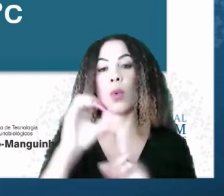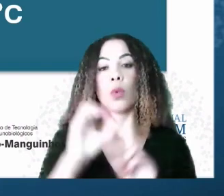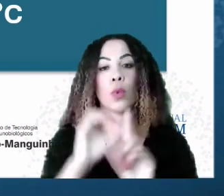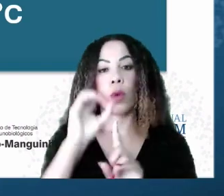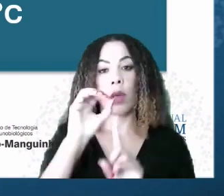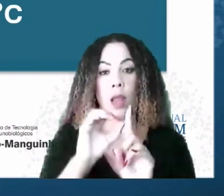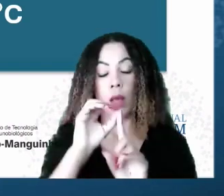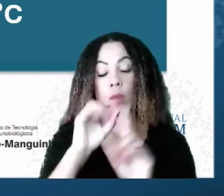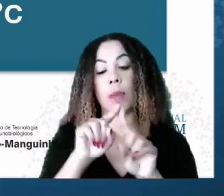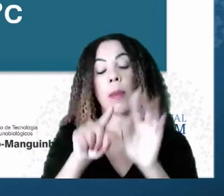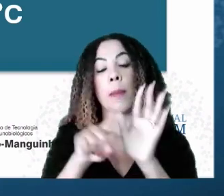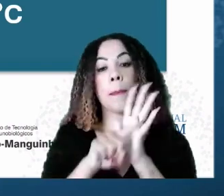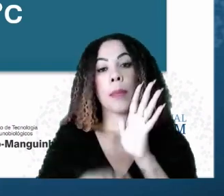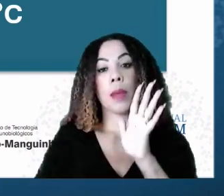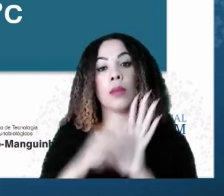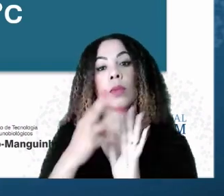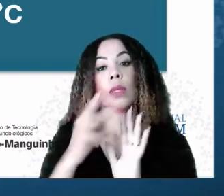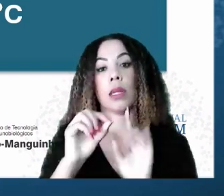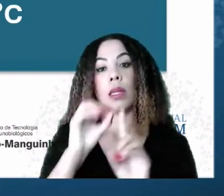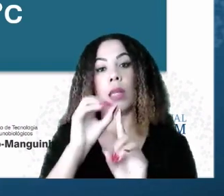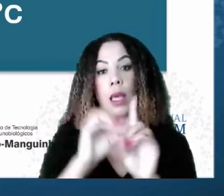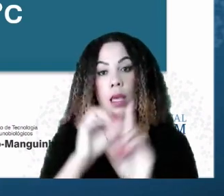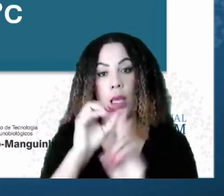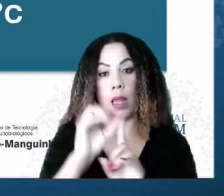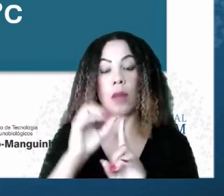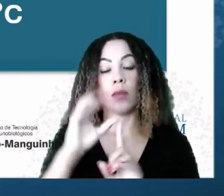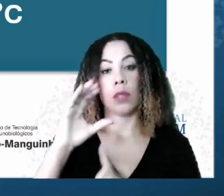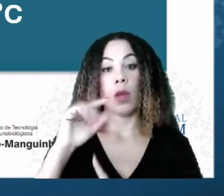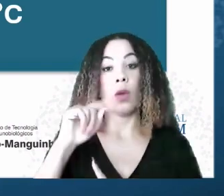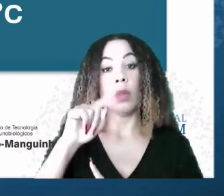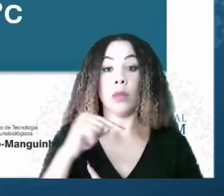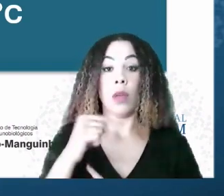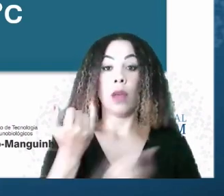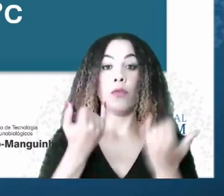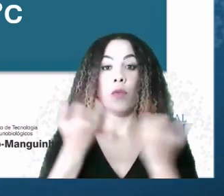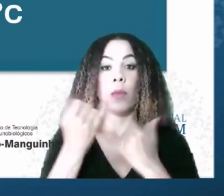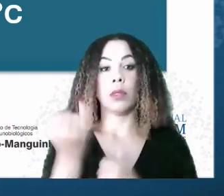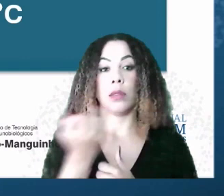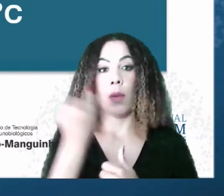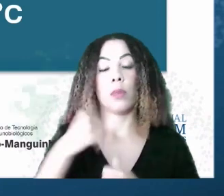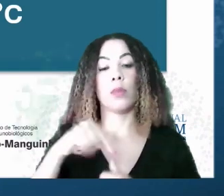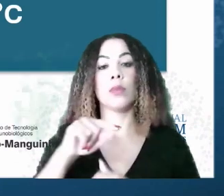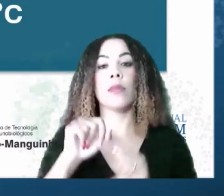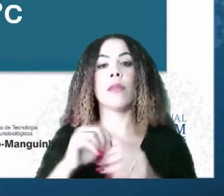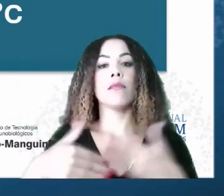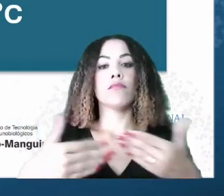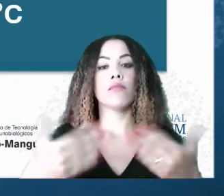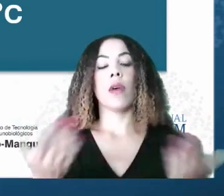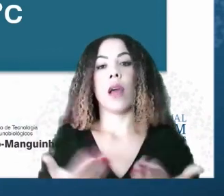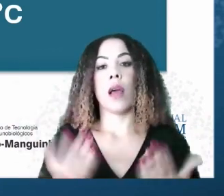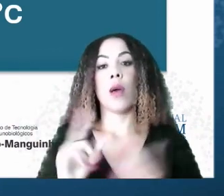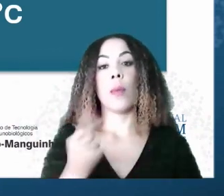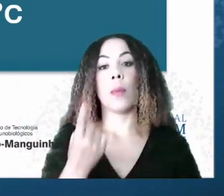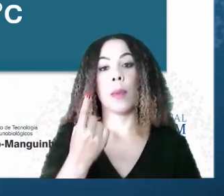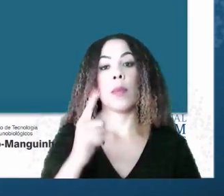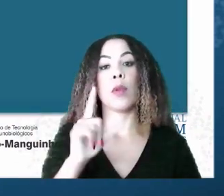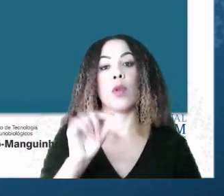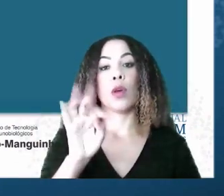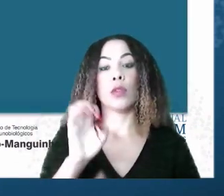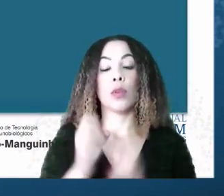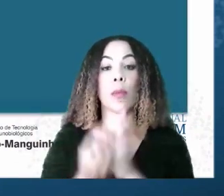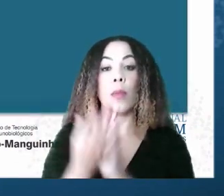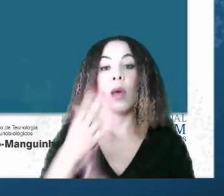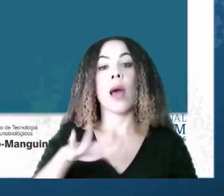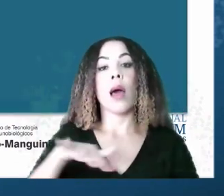graus. Então, é um dado bastante importante que nós vamos reproduzir agora com o nosso primeiro lote produzido em área de boas